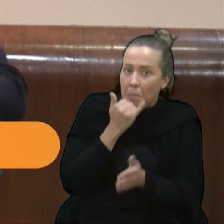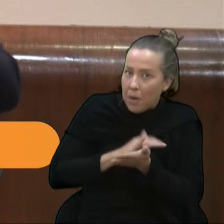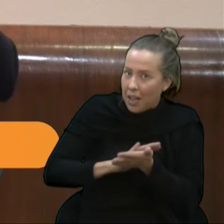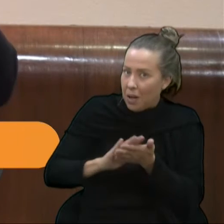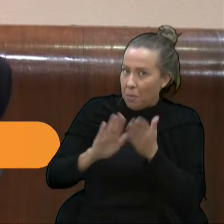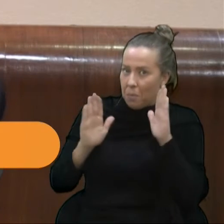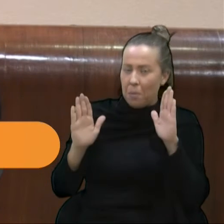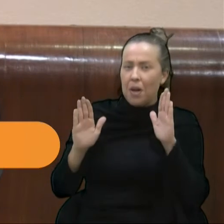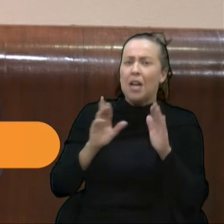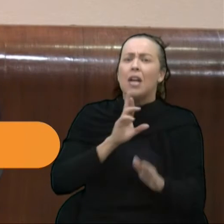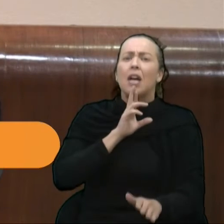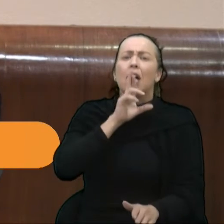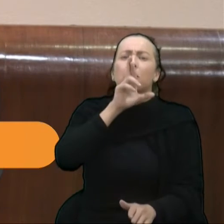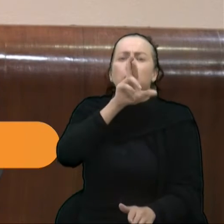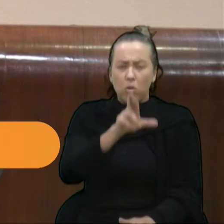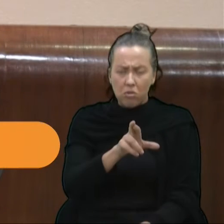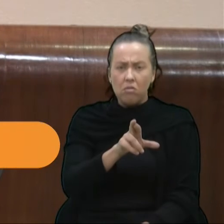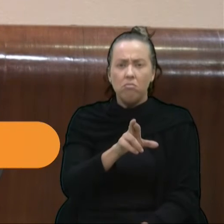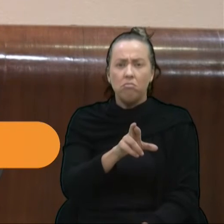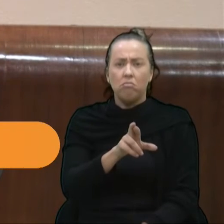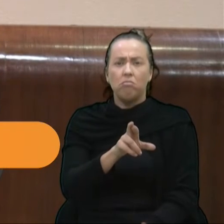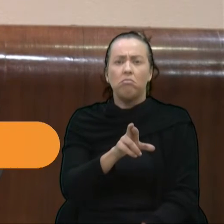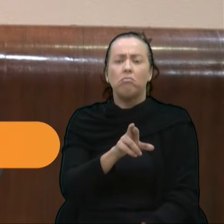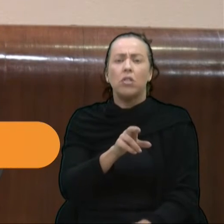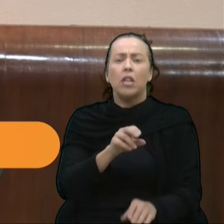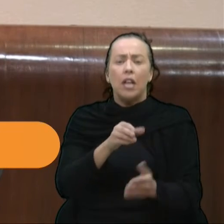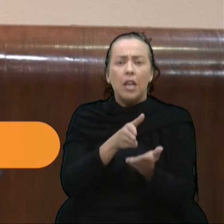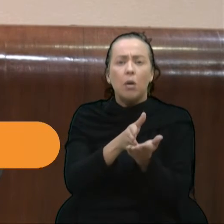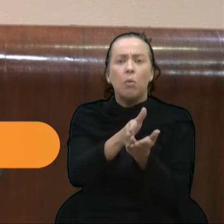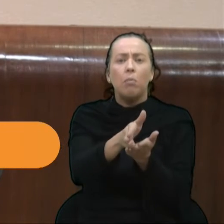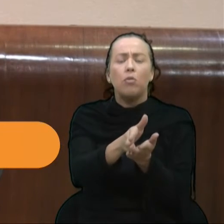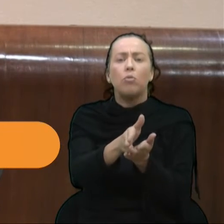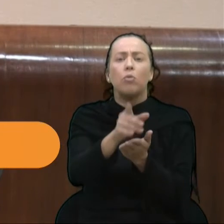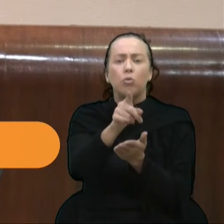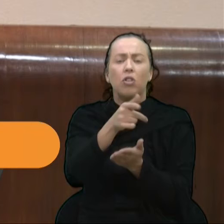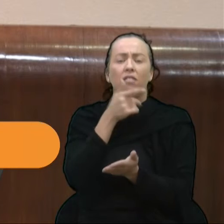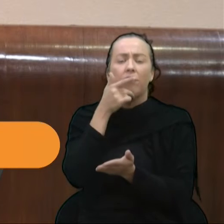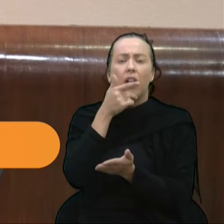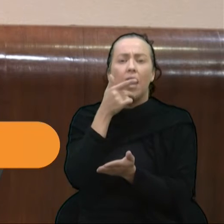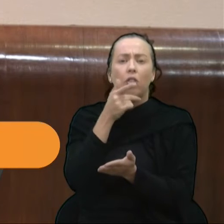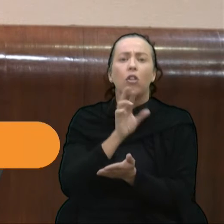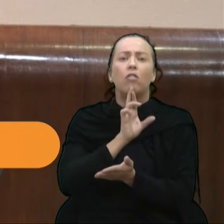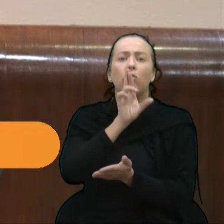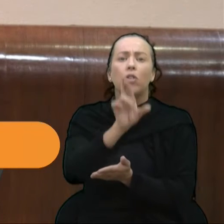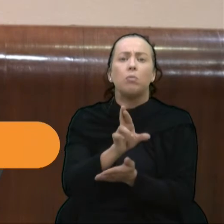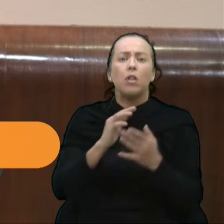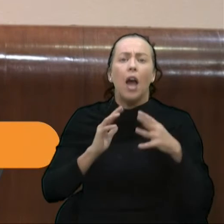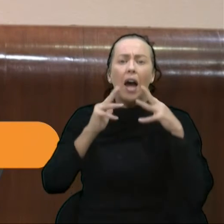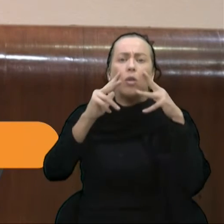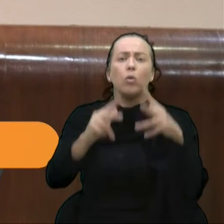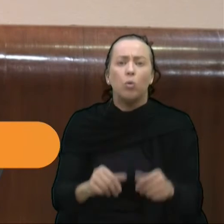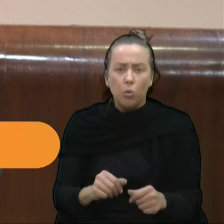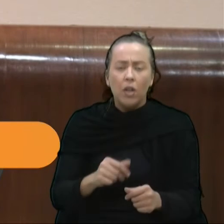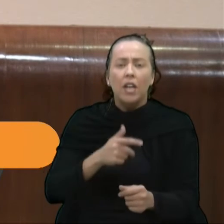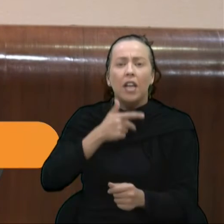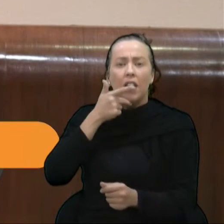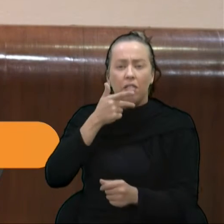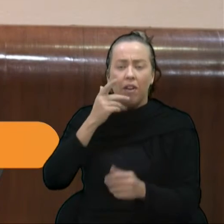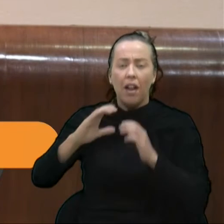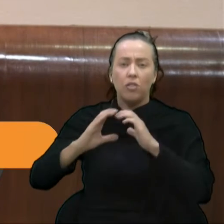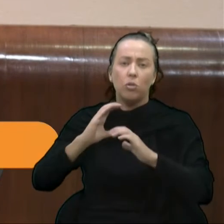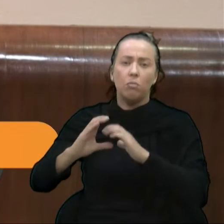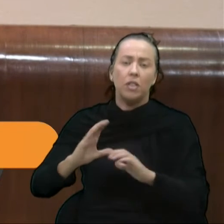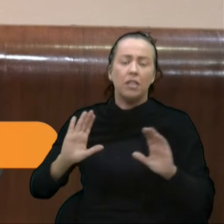redundância, respondidas e cumprindo ao que você tinha dito, né? Vou responder a tudo e falar de